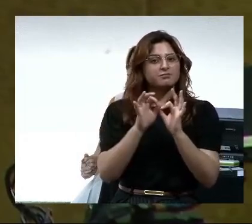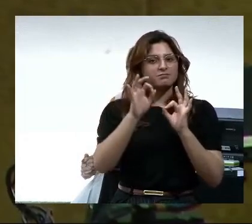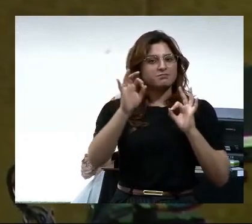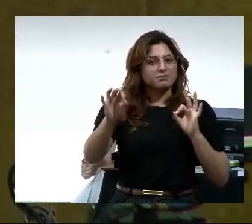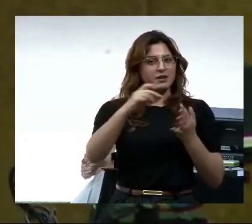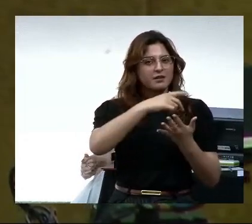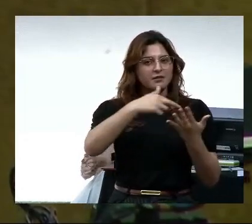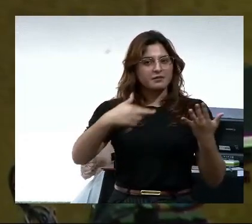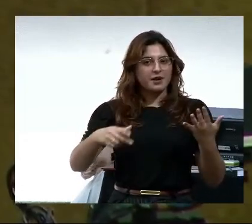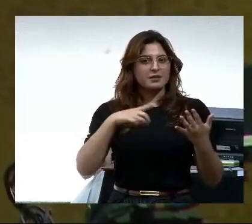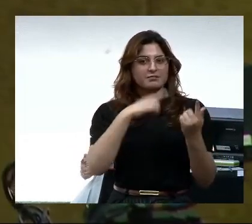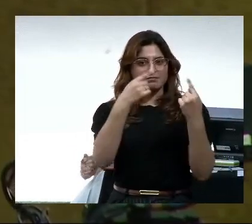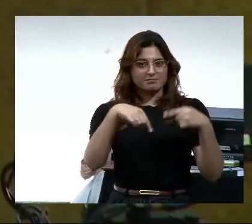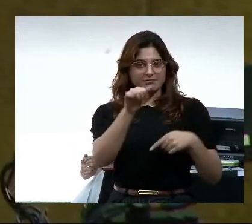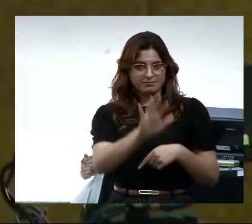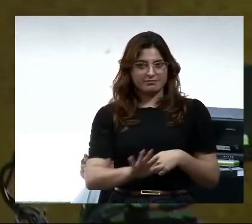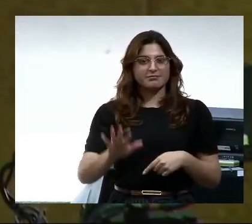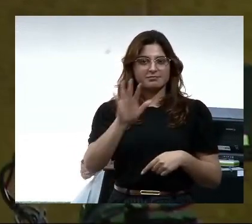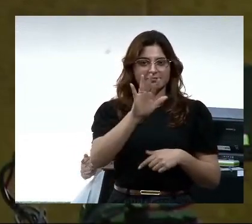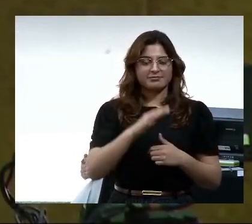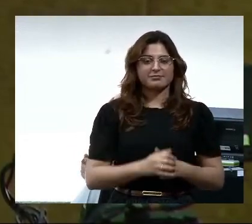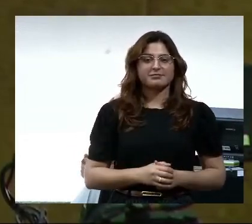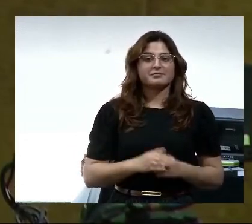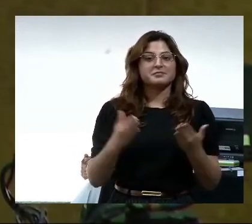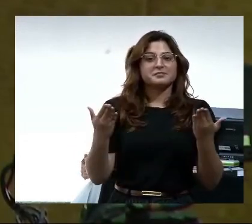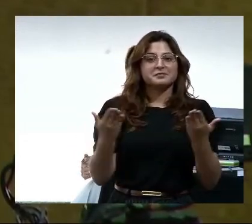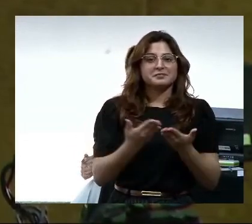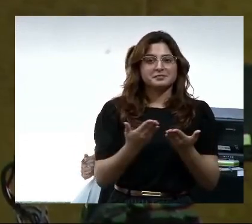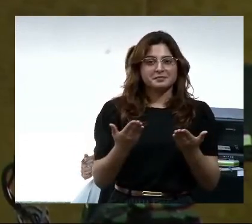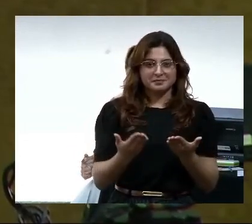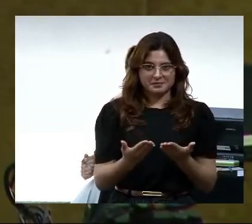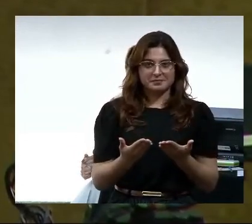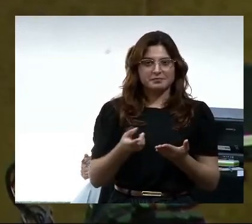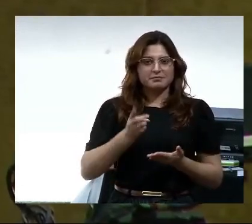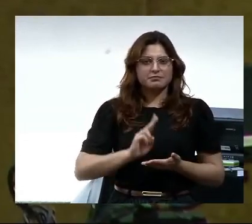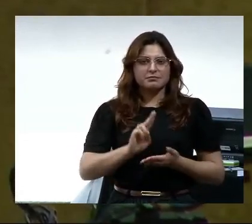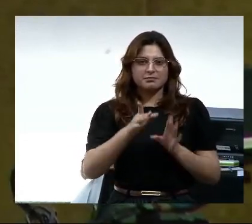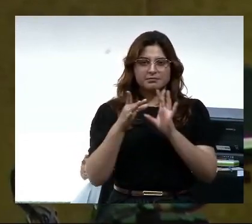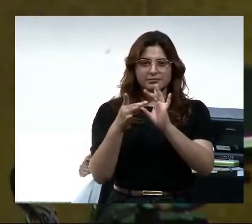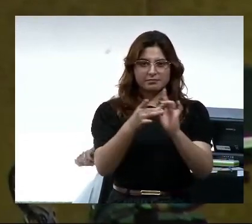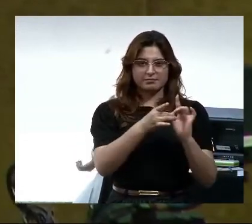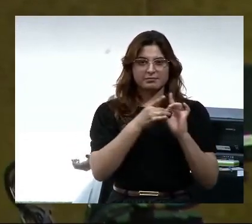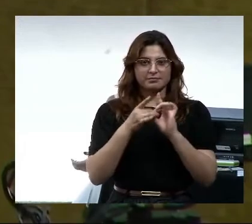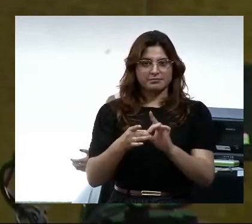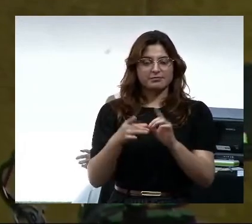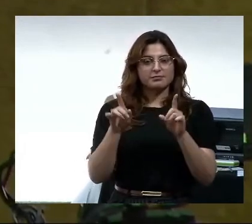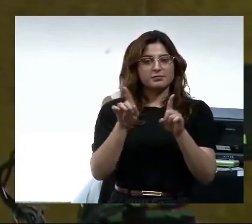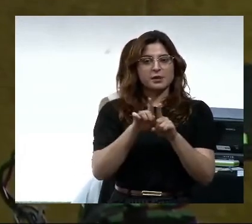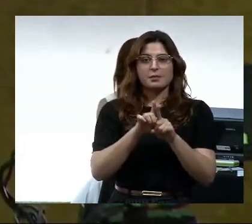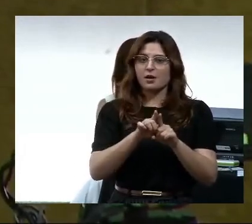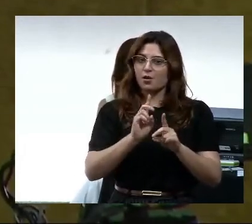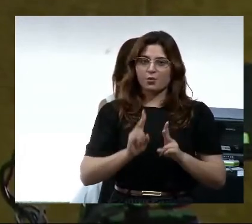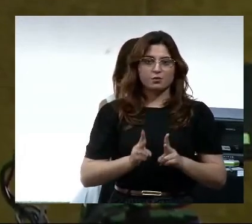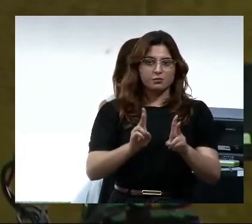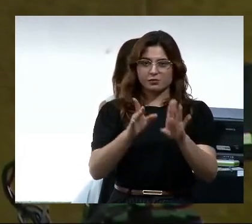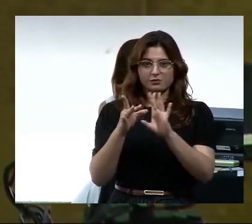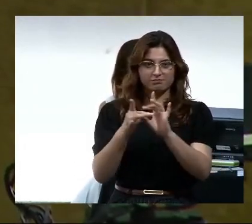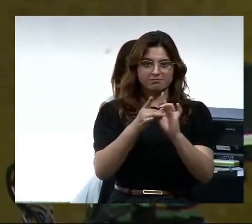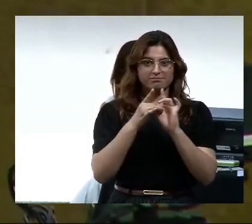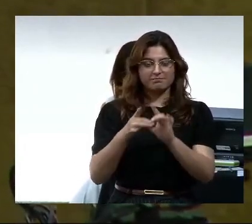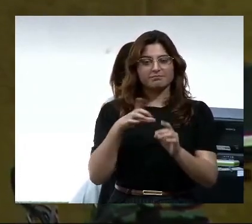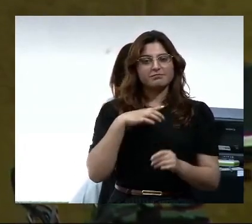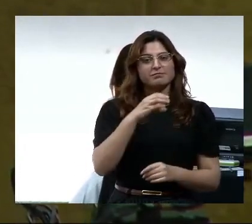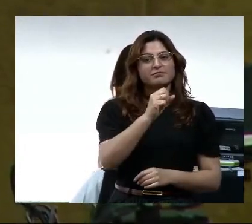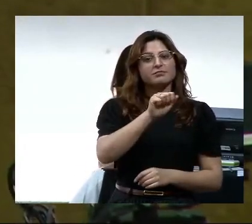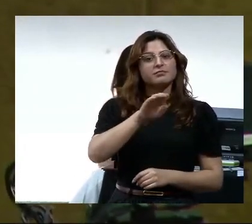que dominam a política nacional. E agora, sempre unidos e cada vez mais unidos, nós manteremos a OAB